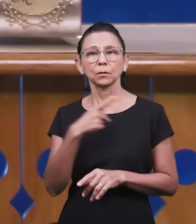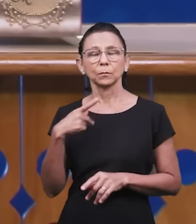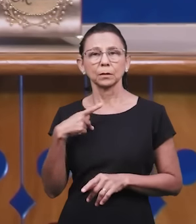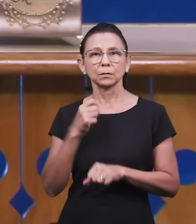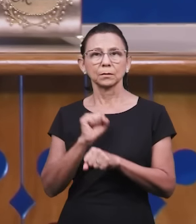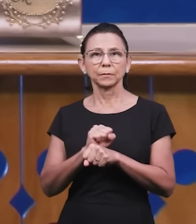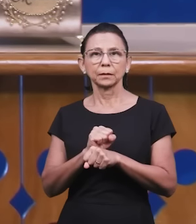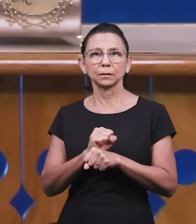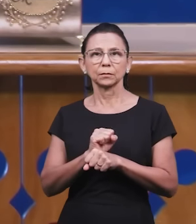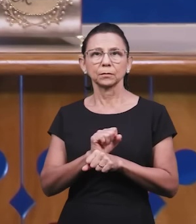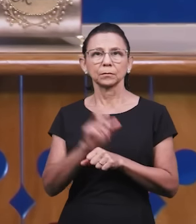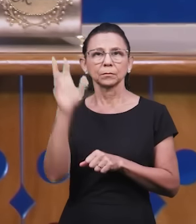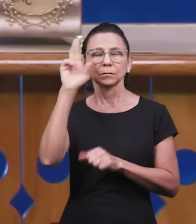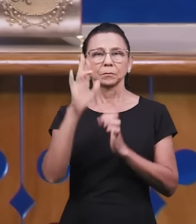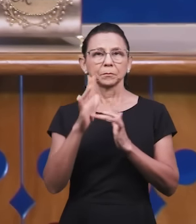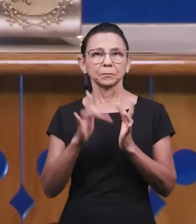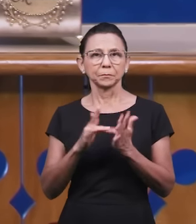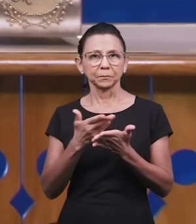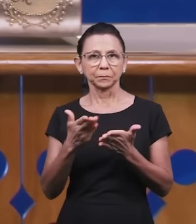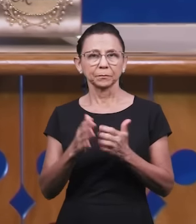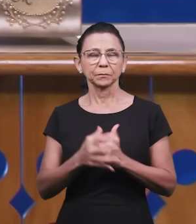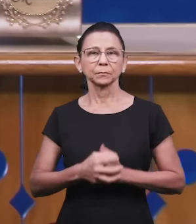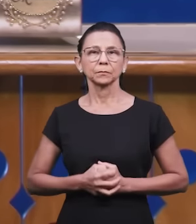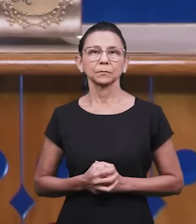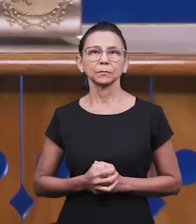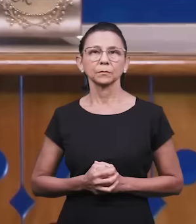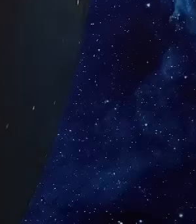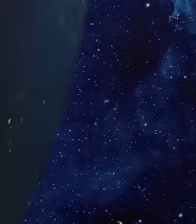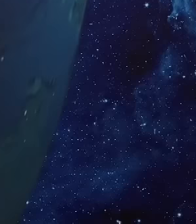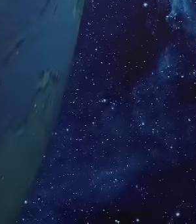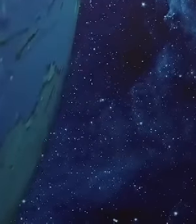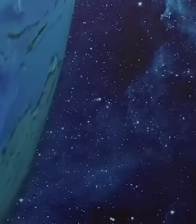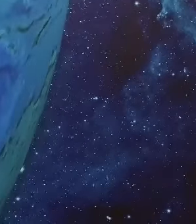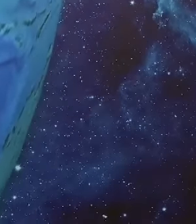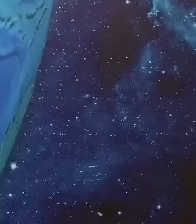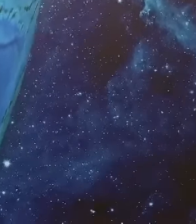pastor. Me despeço de todos com a paz do Senhor Jesus.